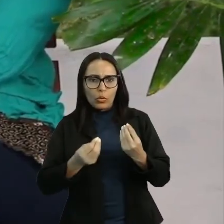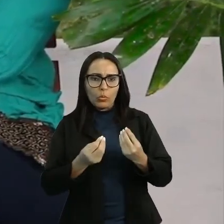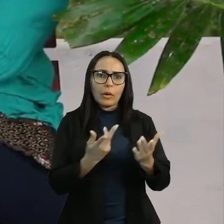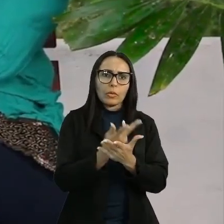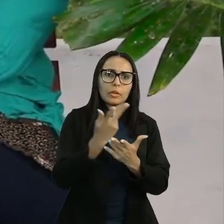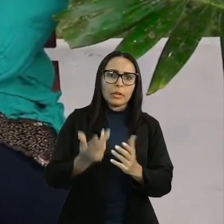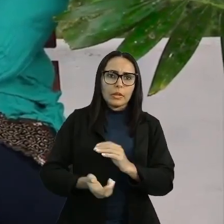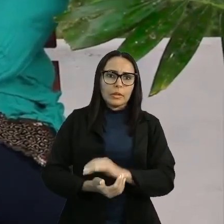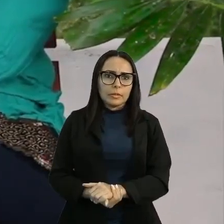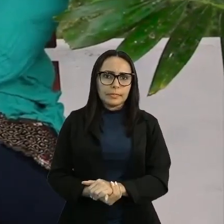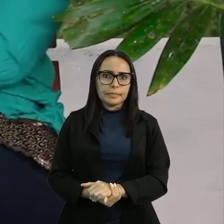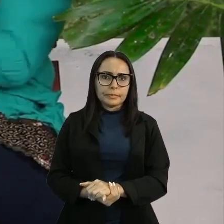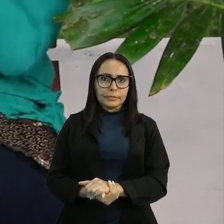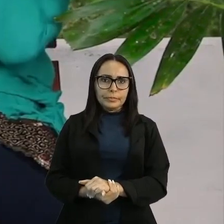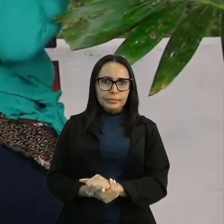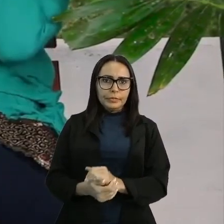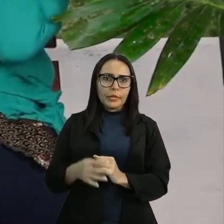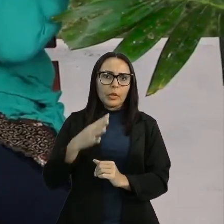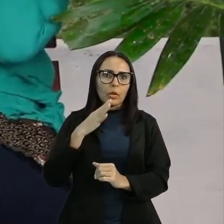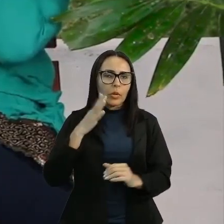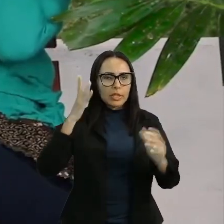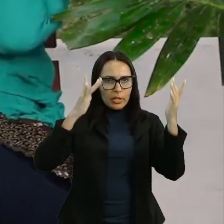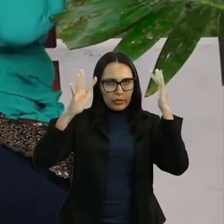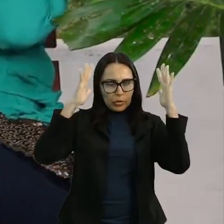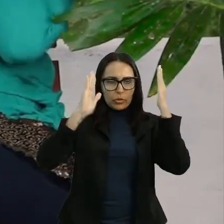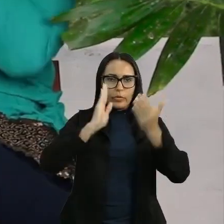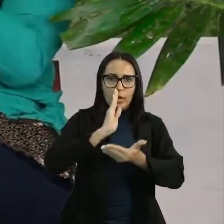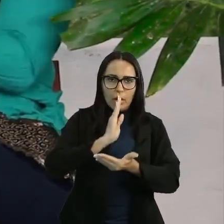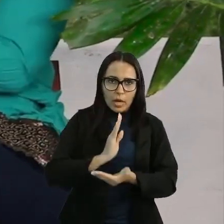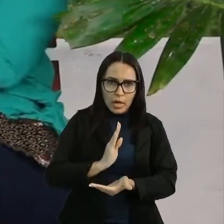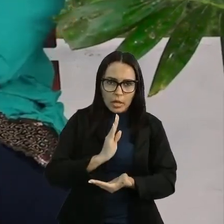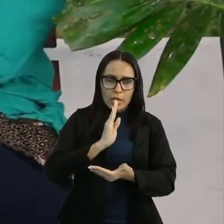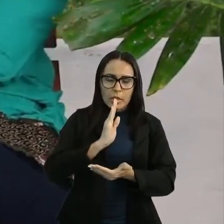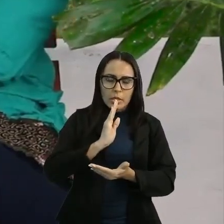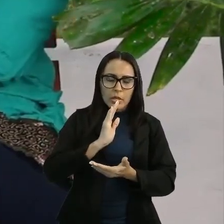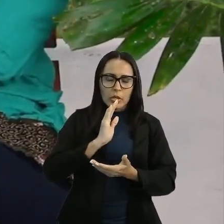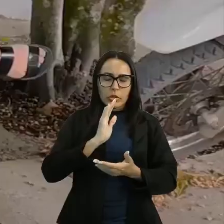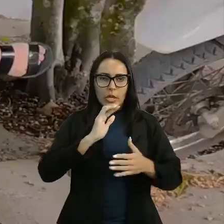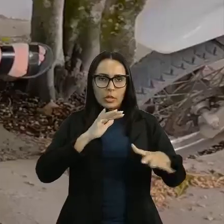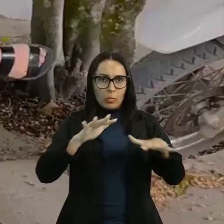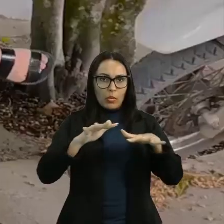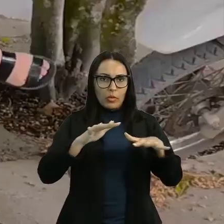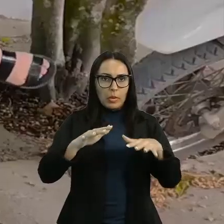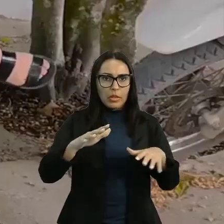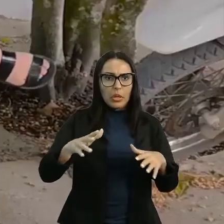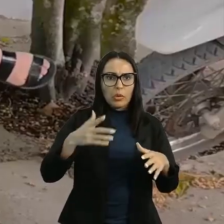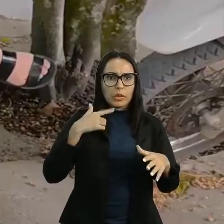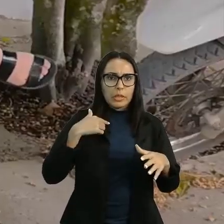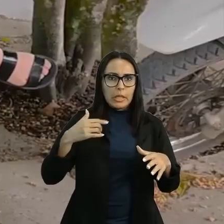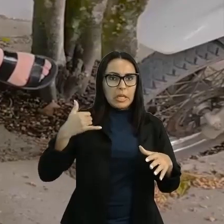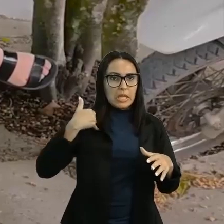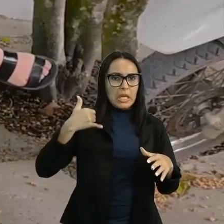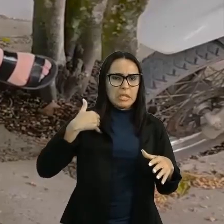que é. das pessoas que podem vir, existem quatro tipos de pessoas que buscam a Deus.